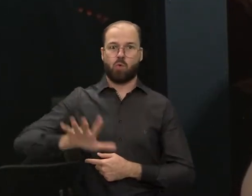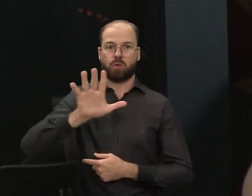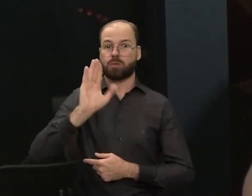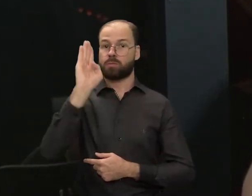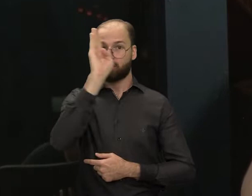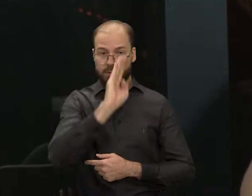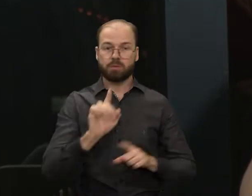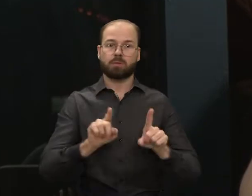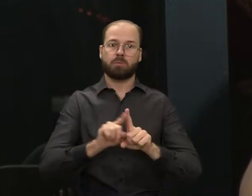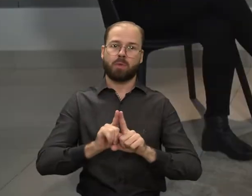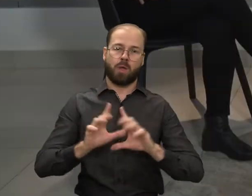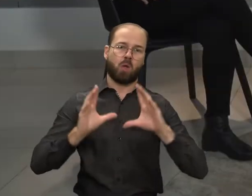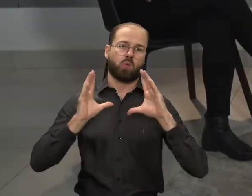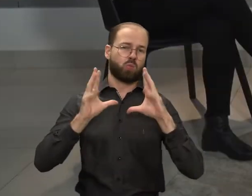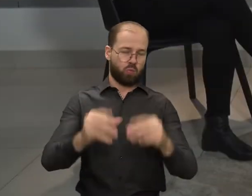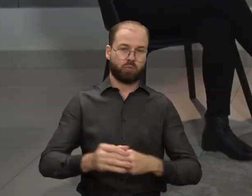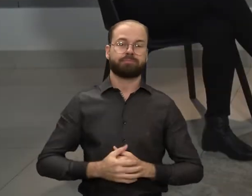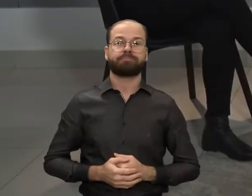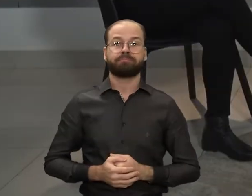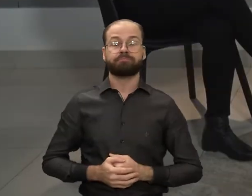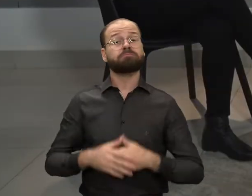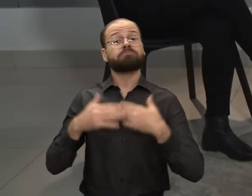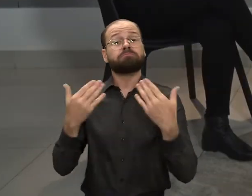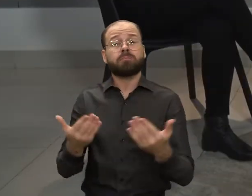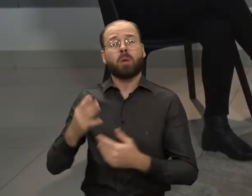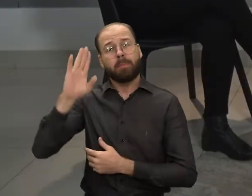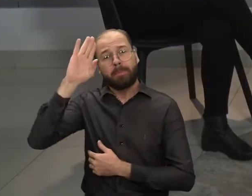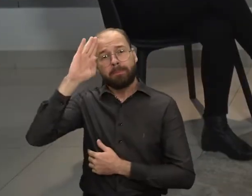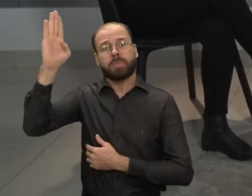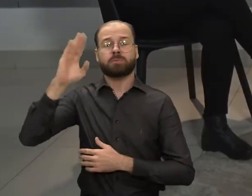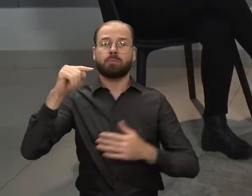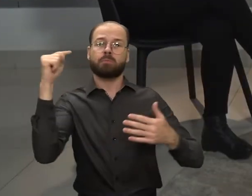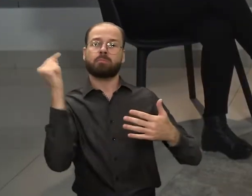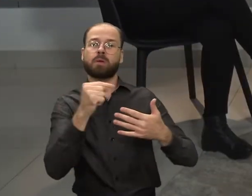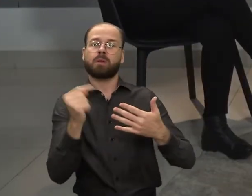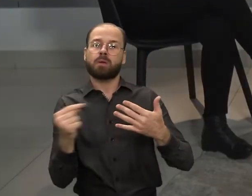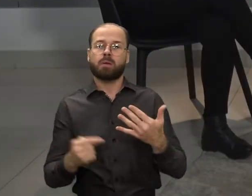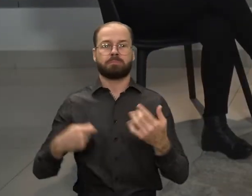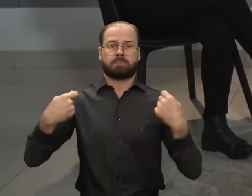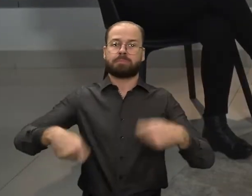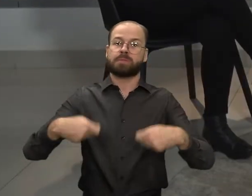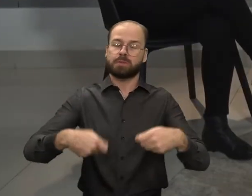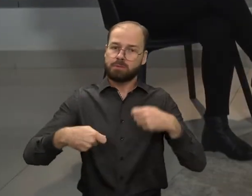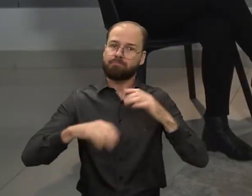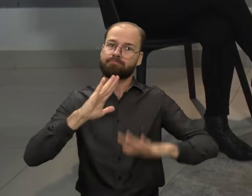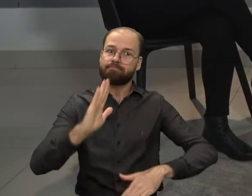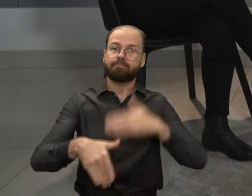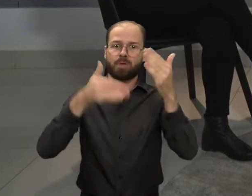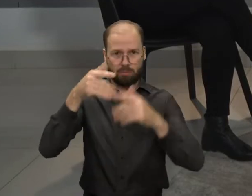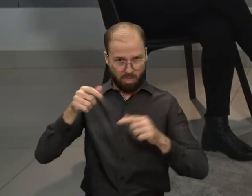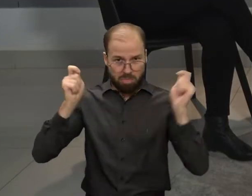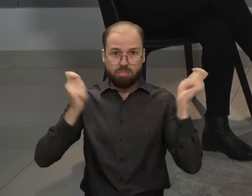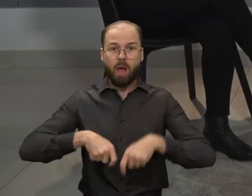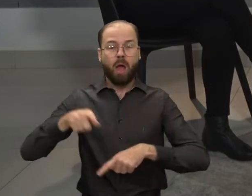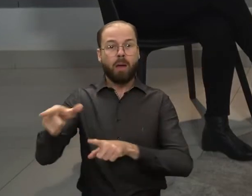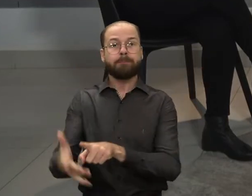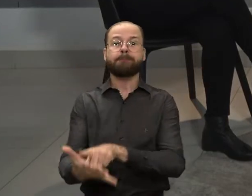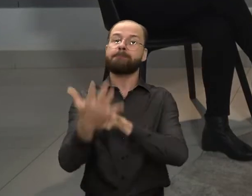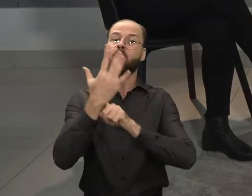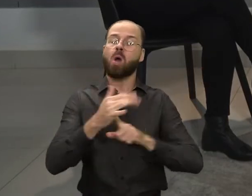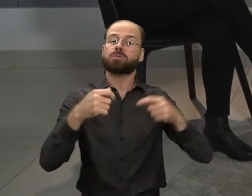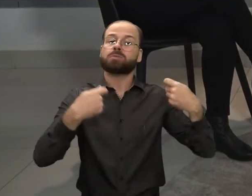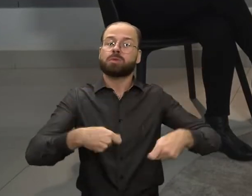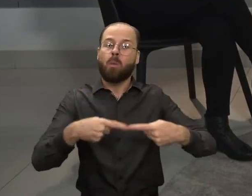né? Professora, e quais seriam as principais questões que precisam ser avançadas? Dá para a gente destacar as